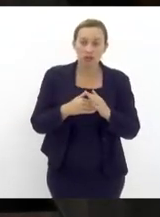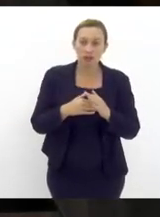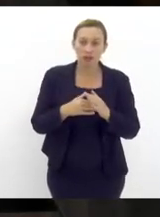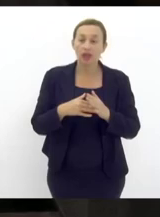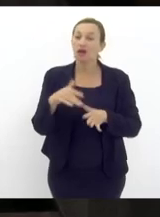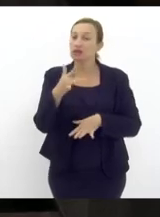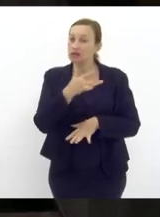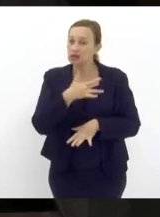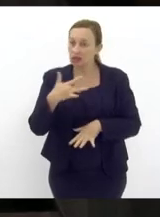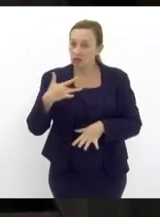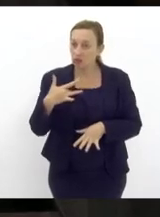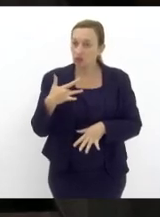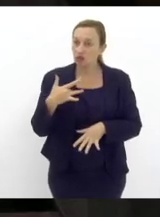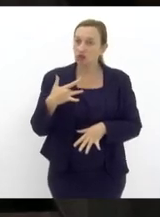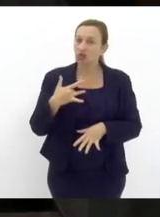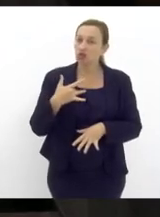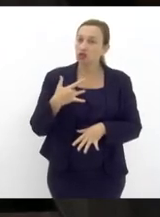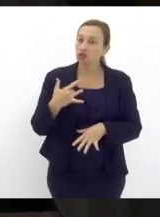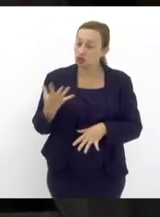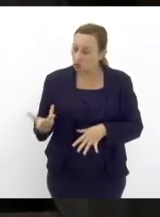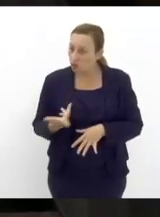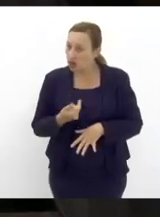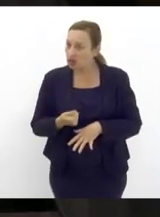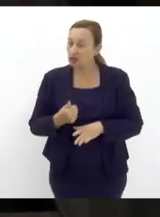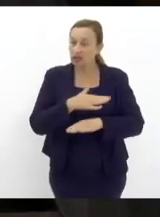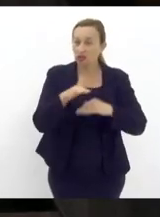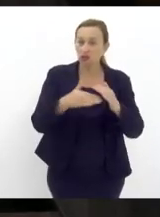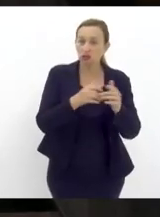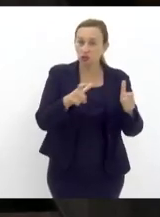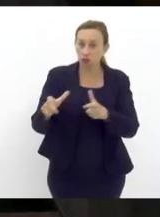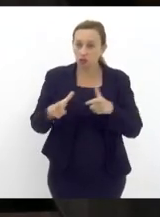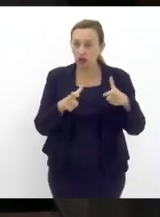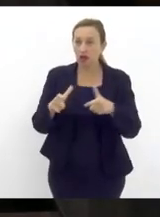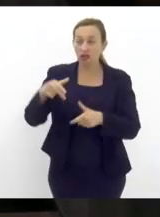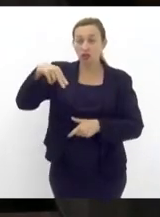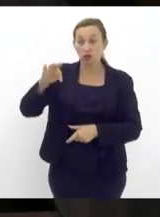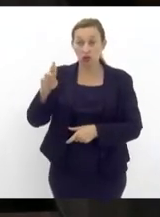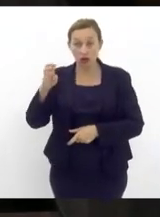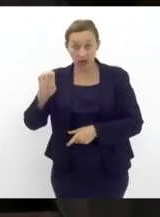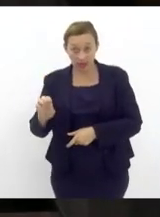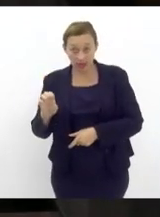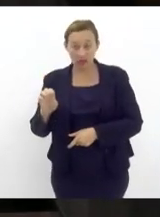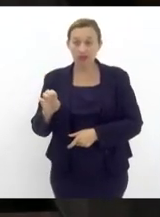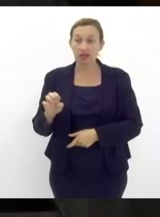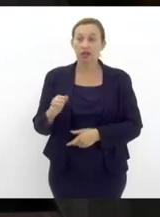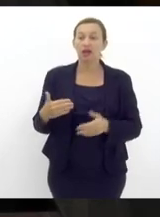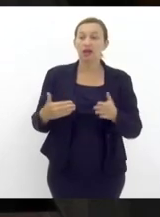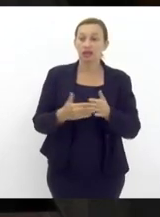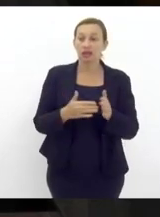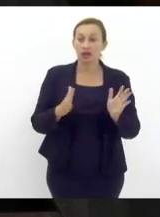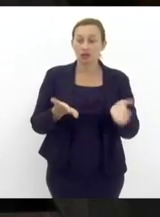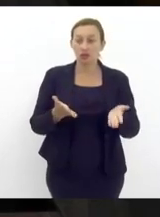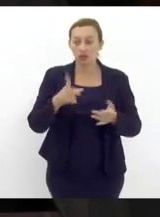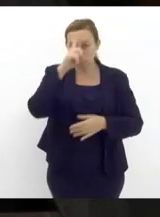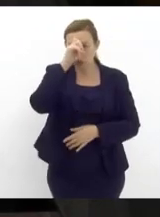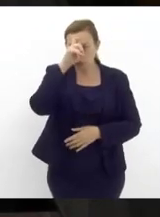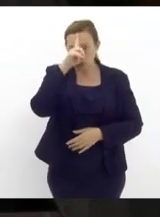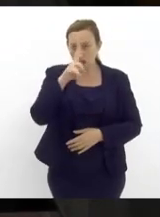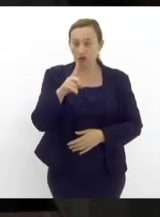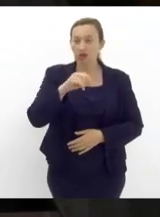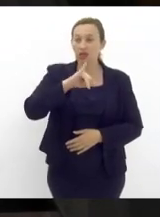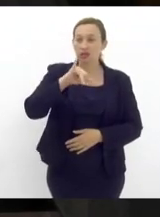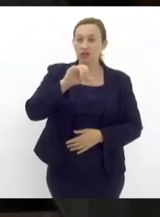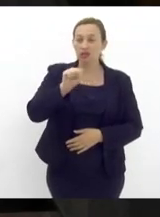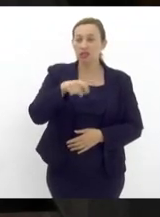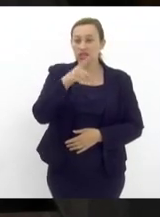faça saúde de alta e média complexidade em toda região noroeste Fluminense até então com prioridade no hospital São José do Avaí